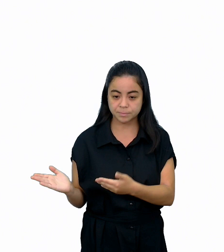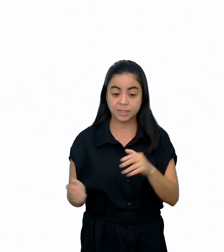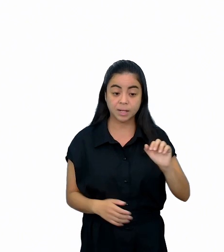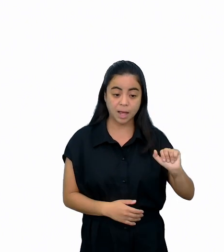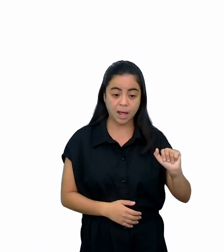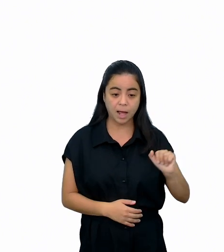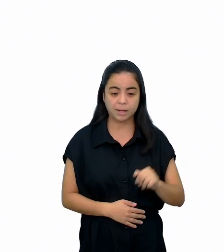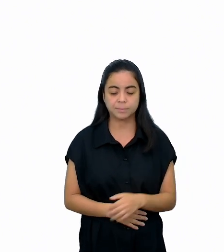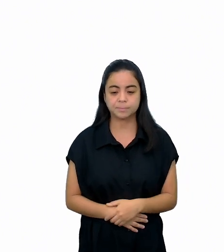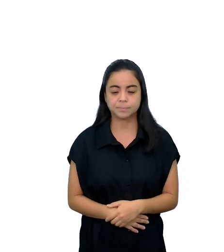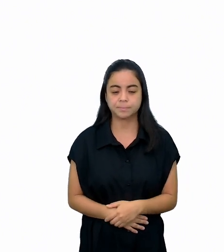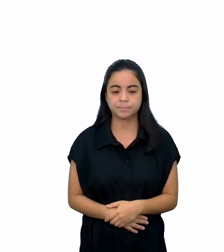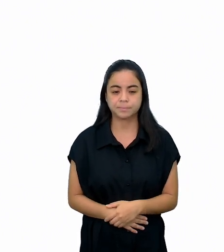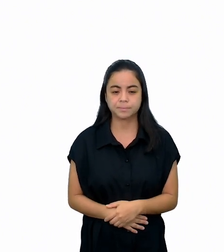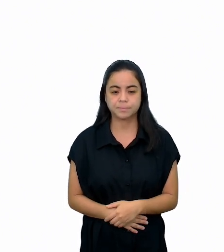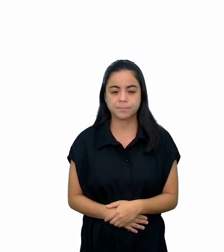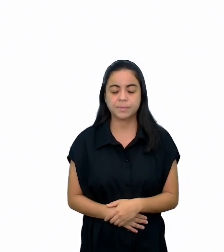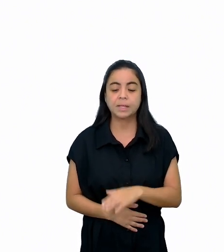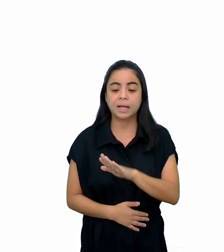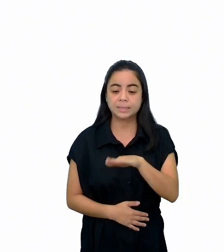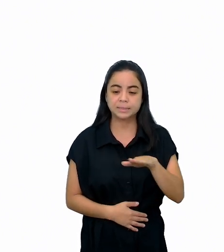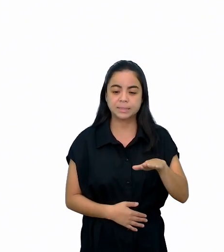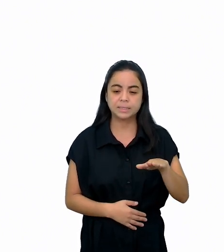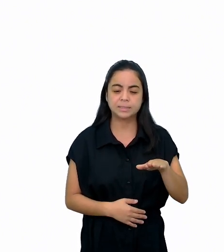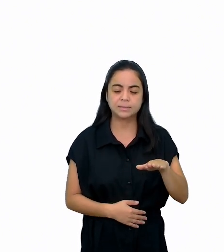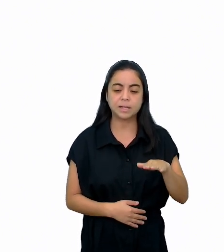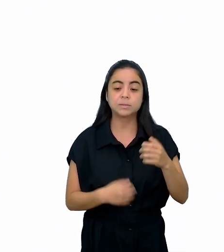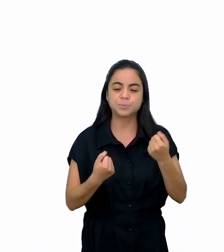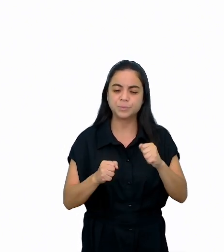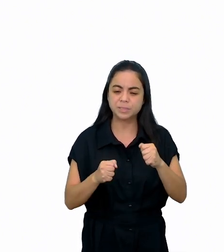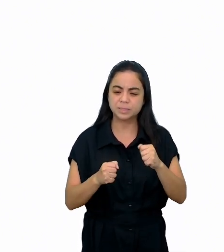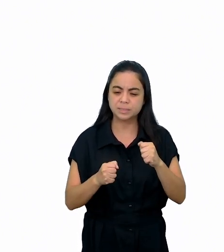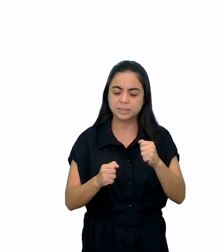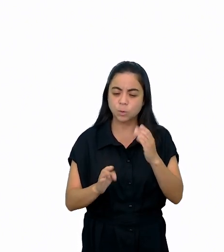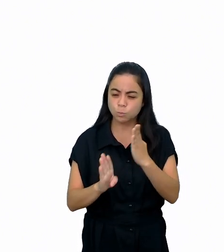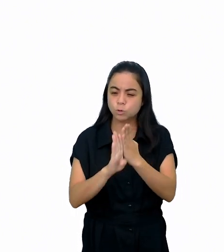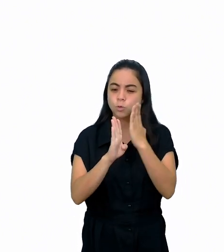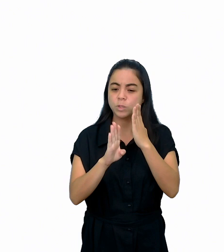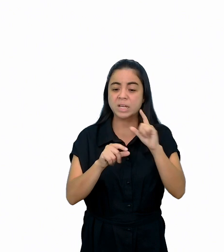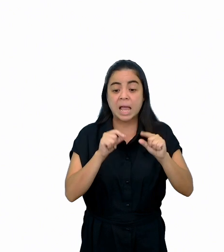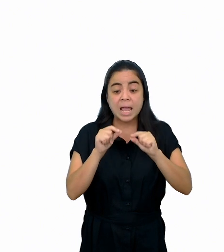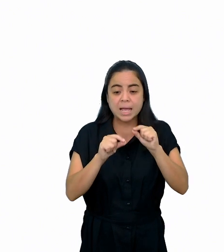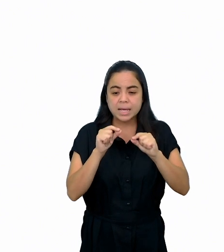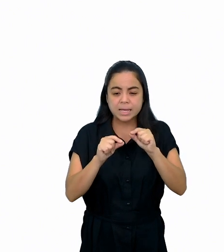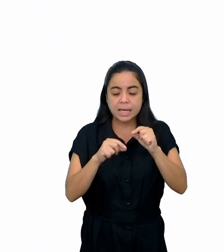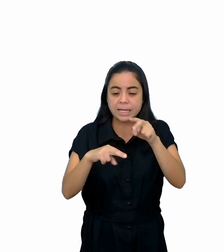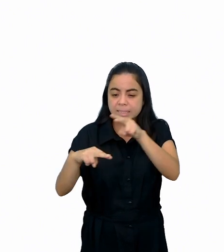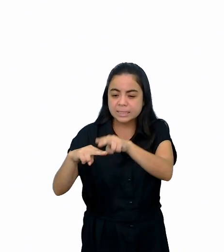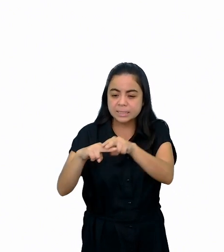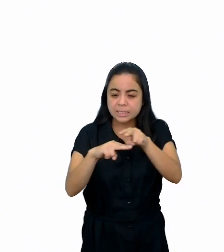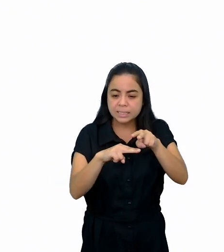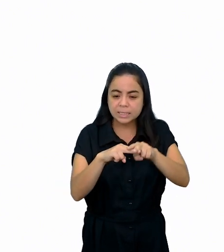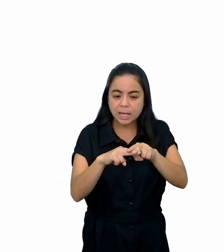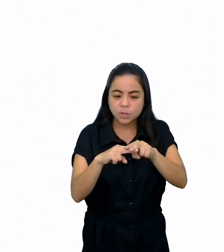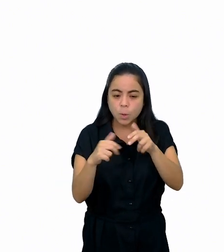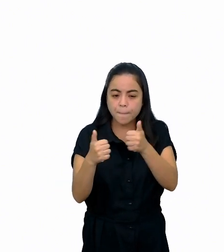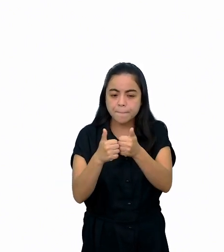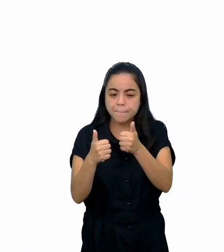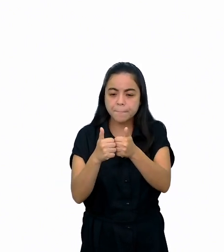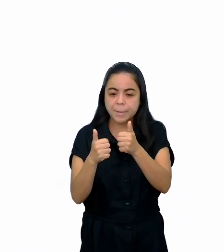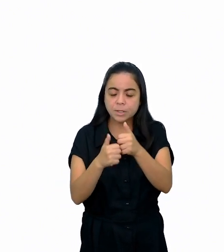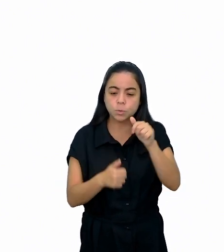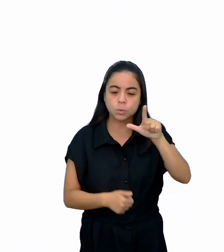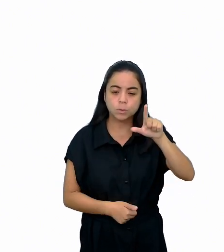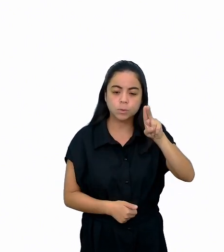vocês, as crianças devem localizar aí quem está sentado à direita de